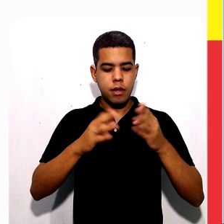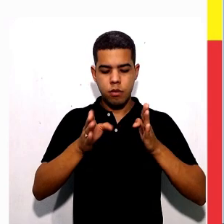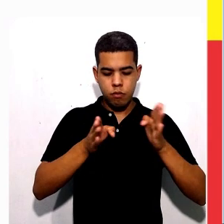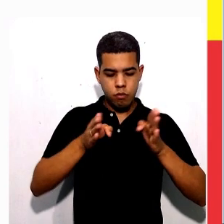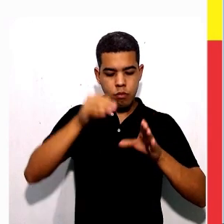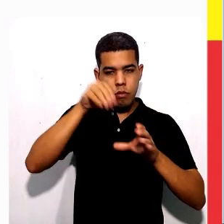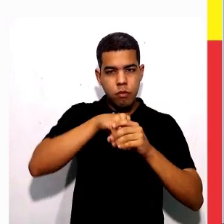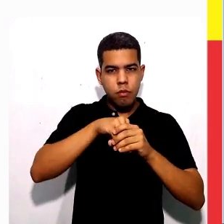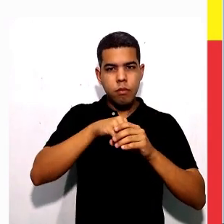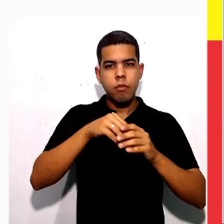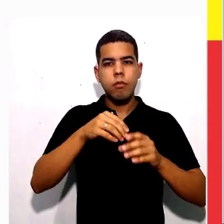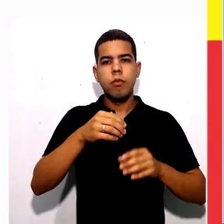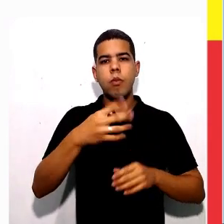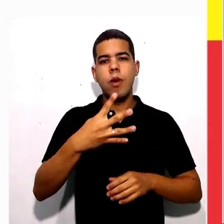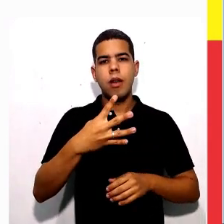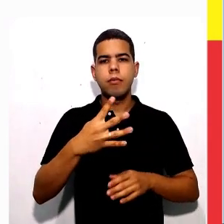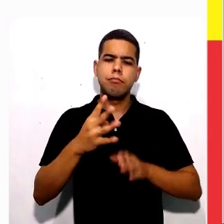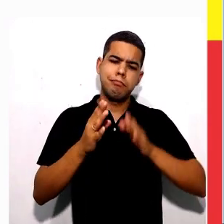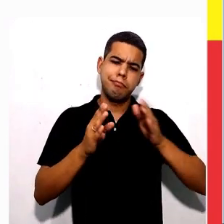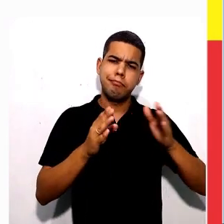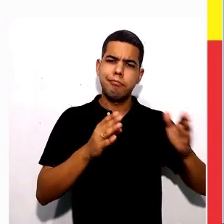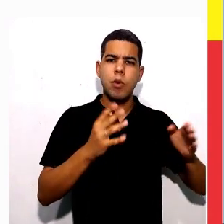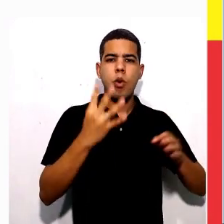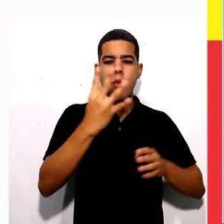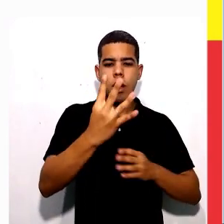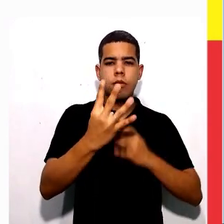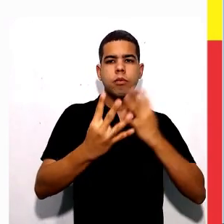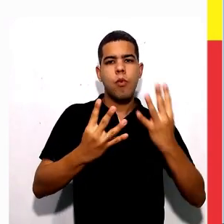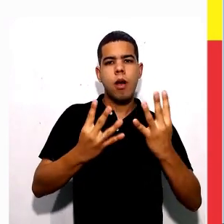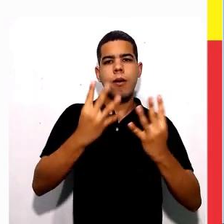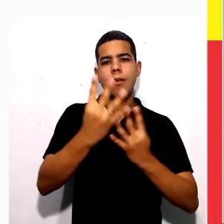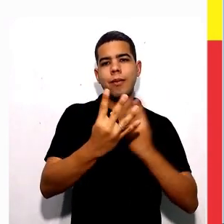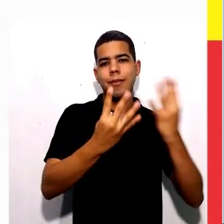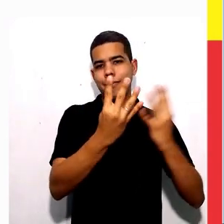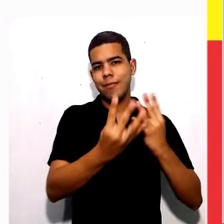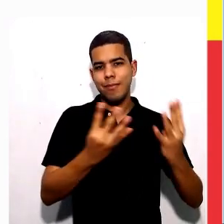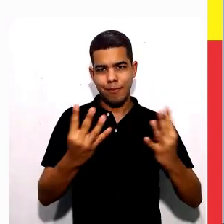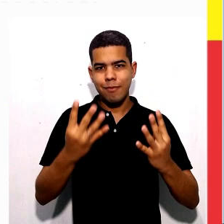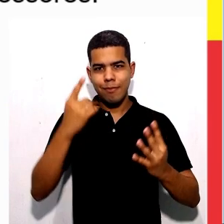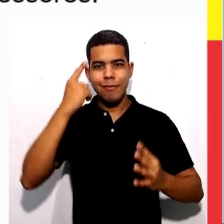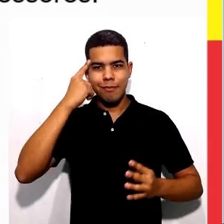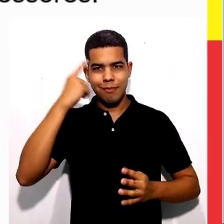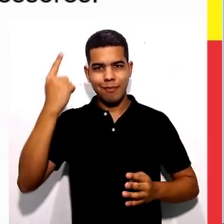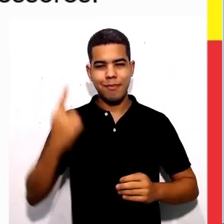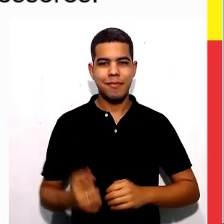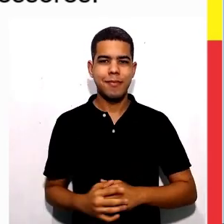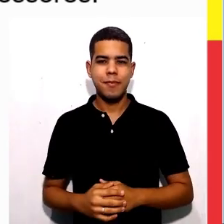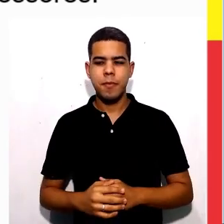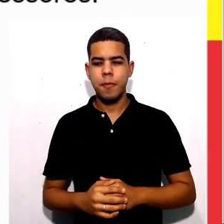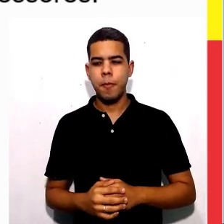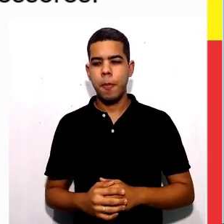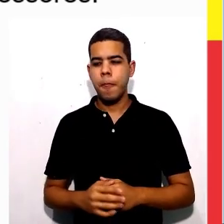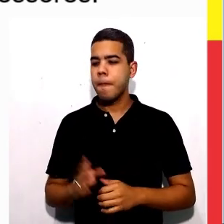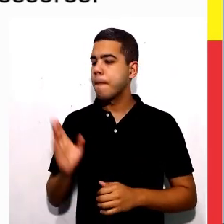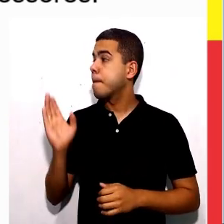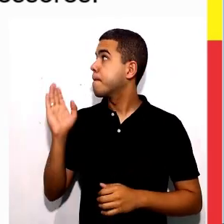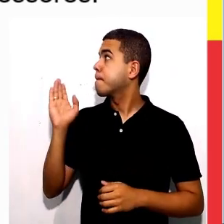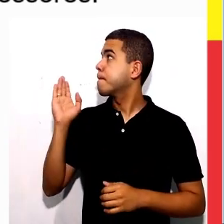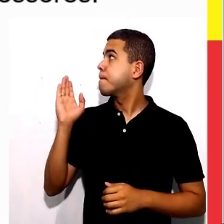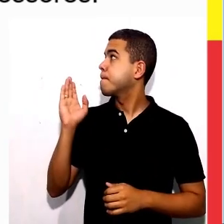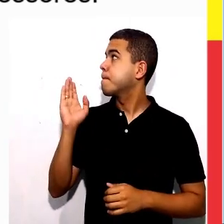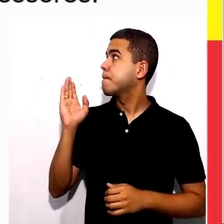assim sucessivamente. Beleza? Então, observe que de um número para o outro, aumenta de 4 em 4. Então,